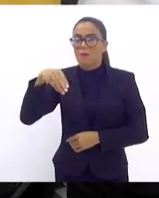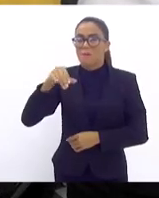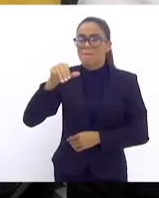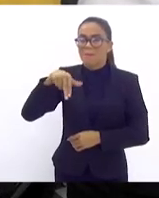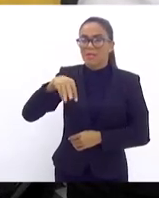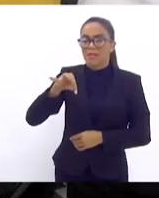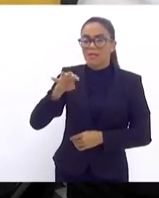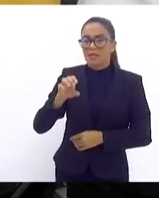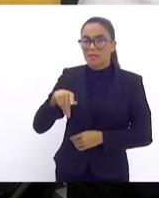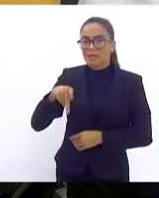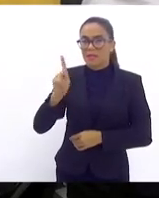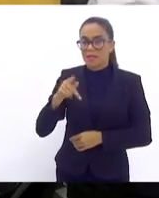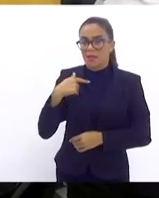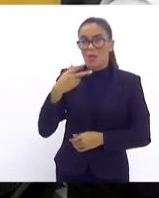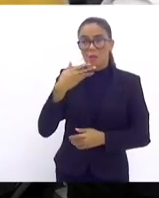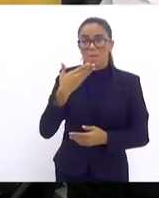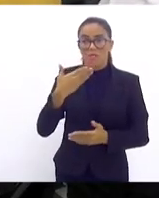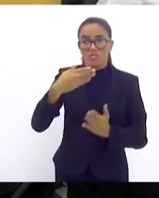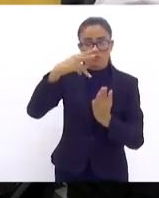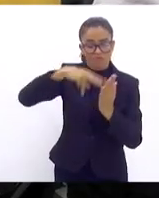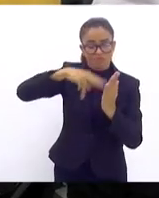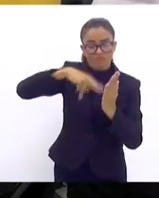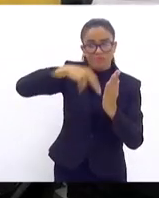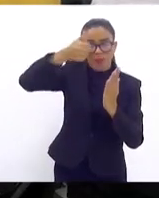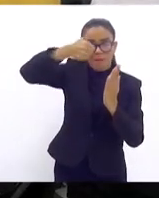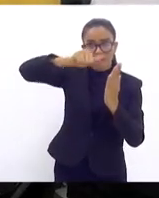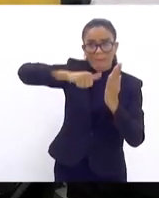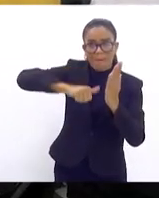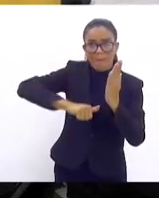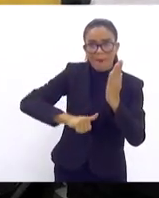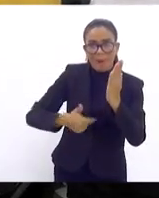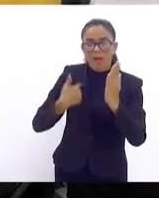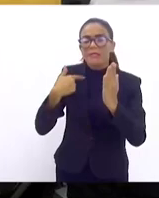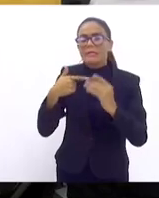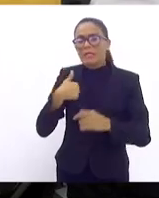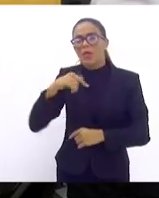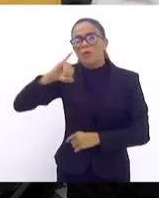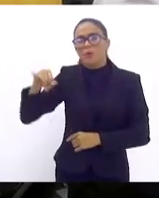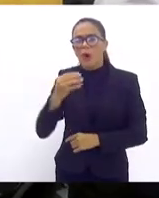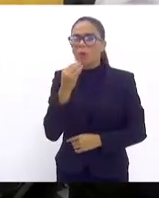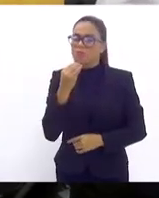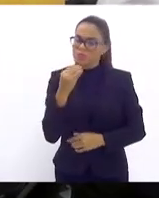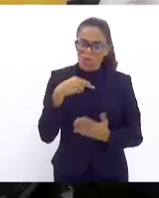vista a esse processo. Verdade. E tive a oportunidade de lê-lo